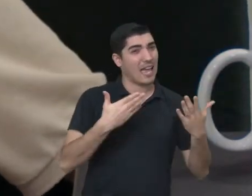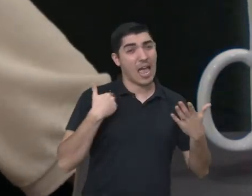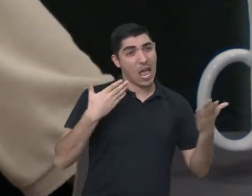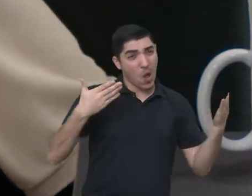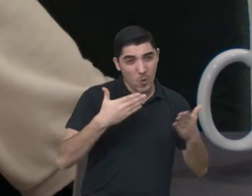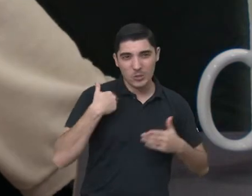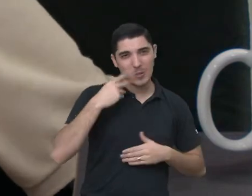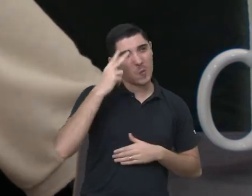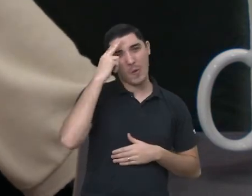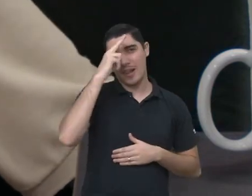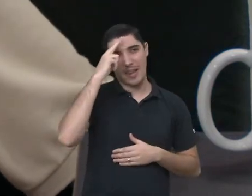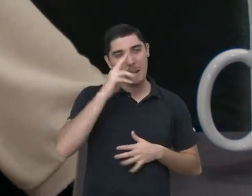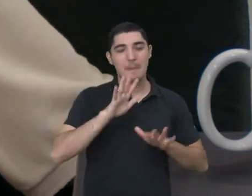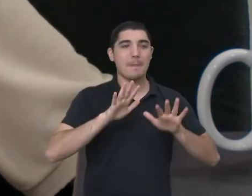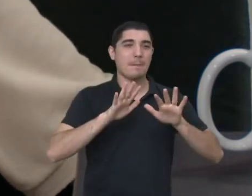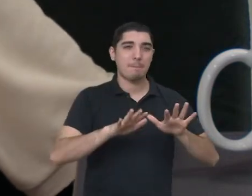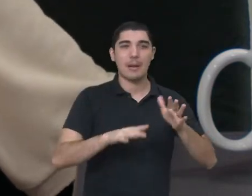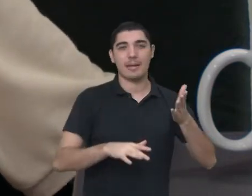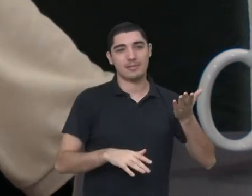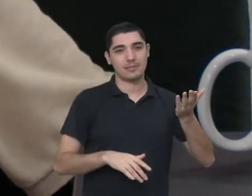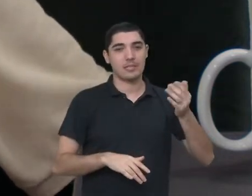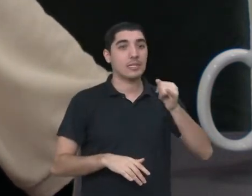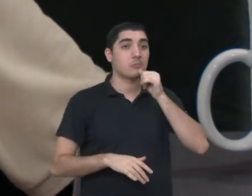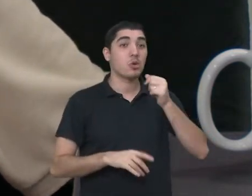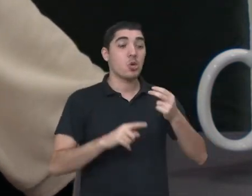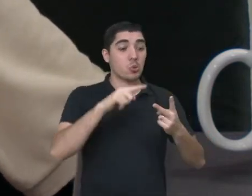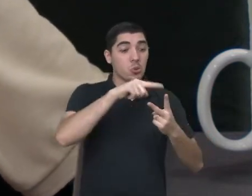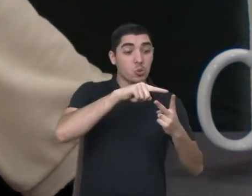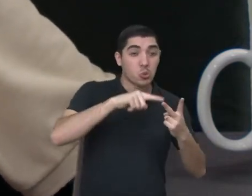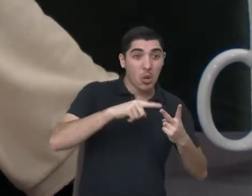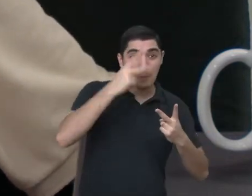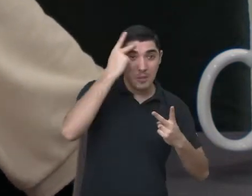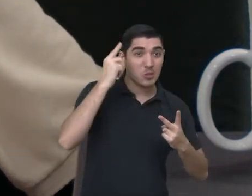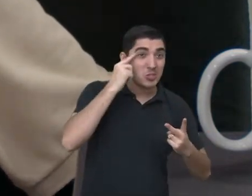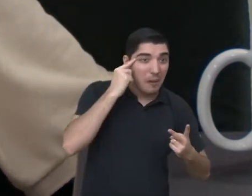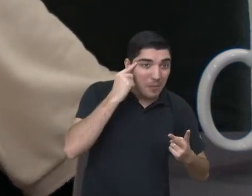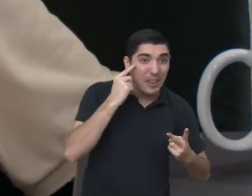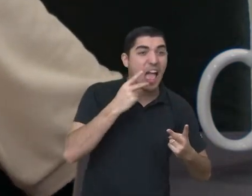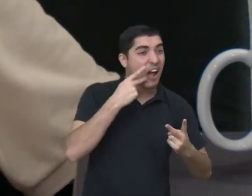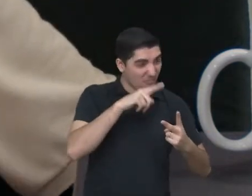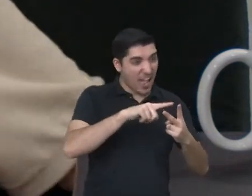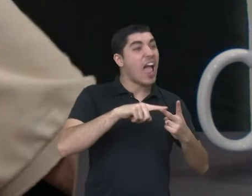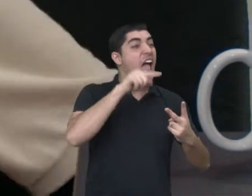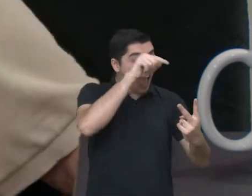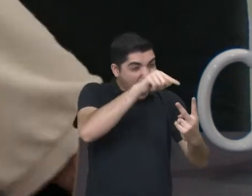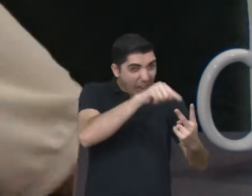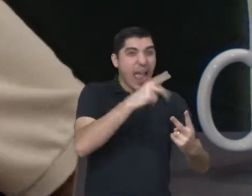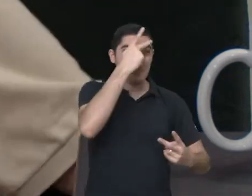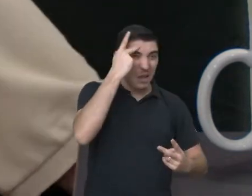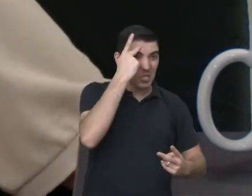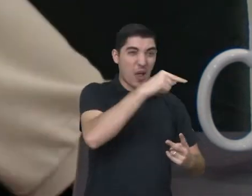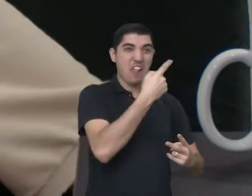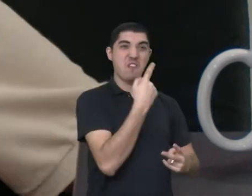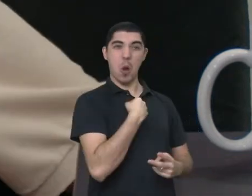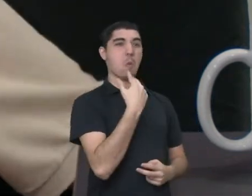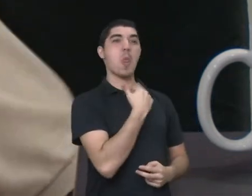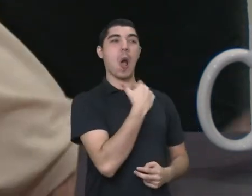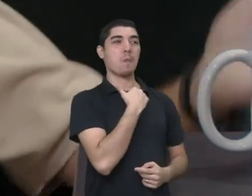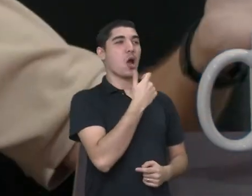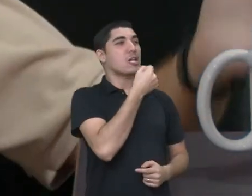Europa, nos Estados Unidos, tal, não sei. Mas é só a Globo que vai fazer. Tá bom. Aí era umas 4h da tarde, atrasou para burro, tal, chegou o